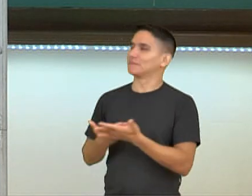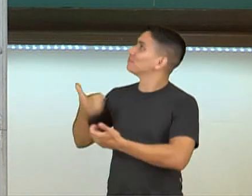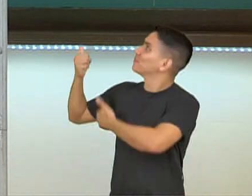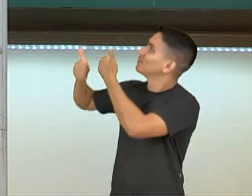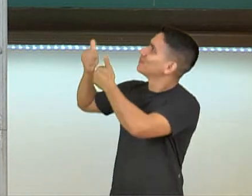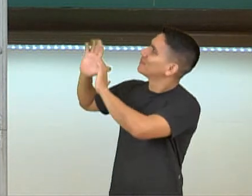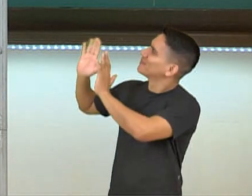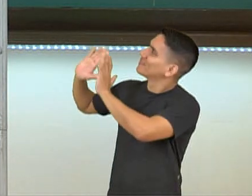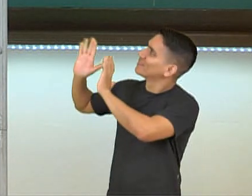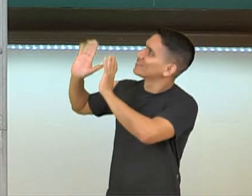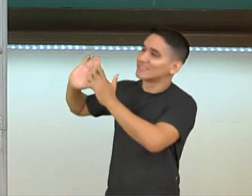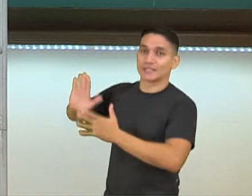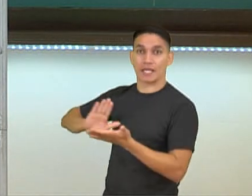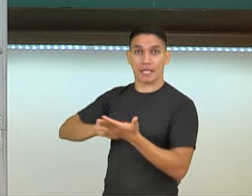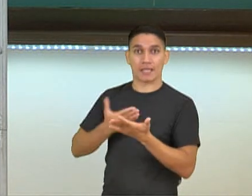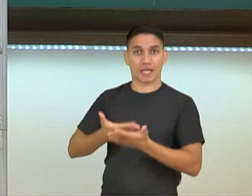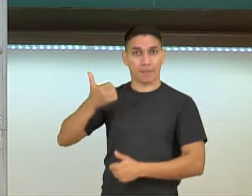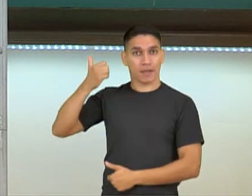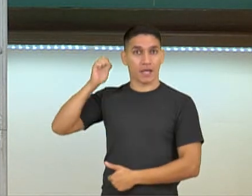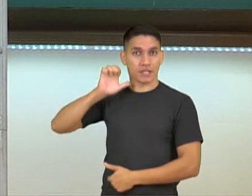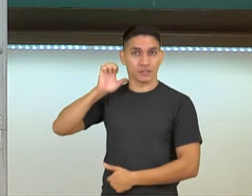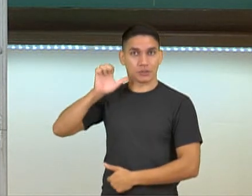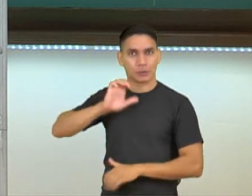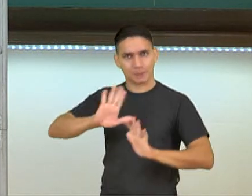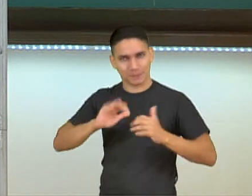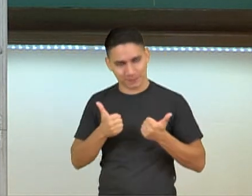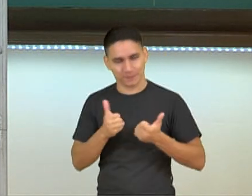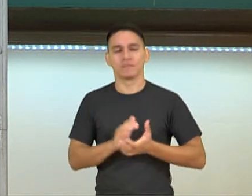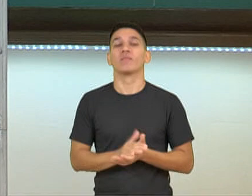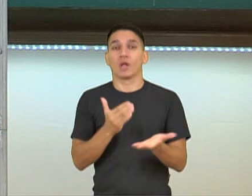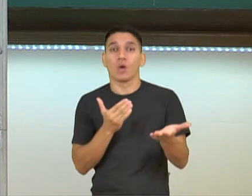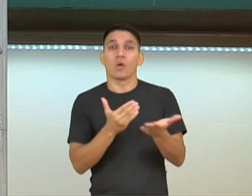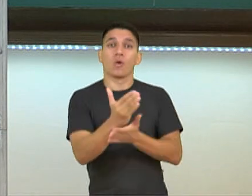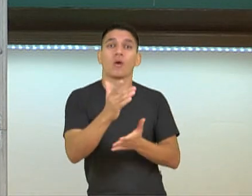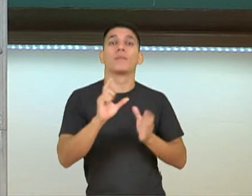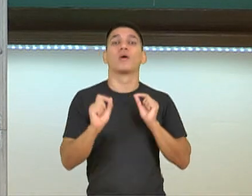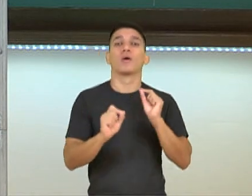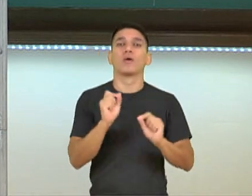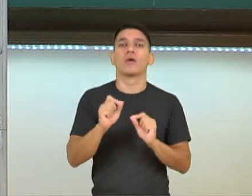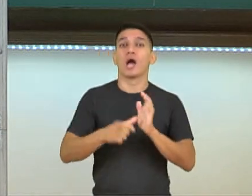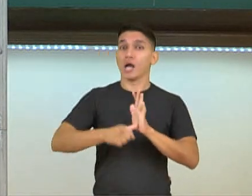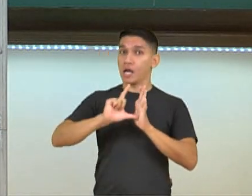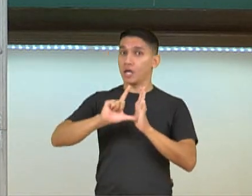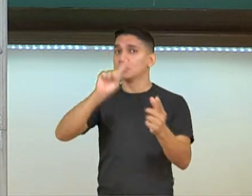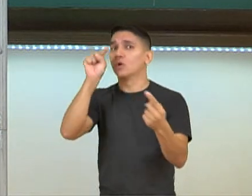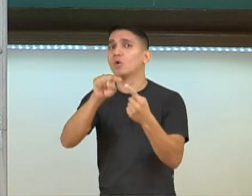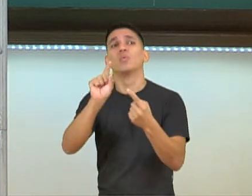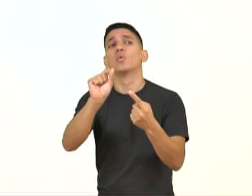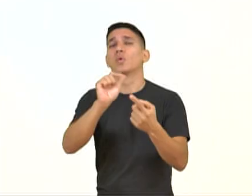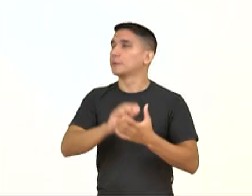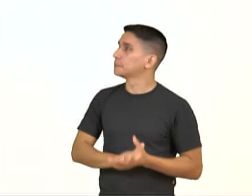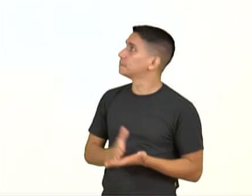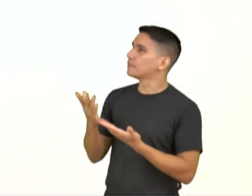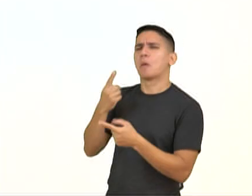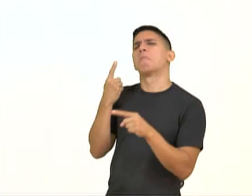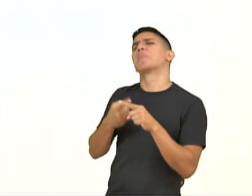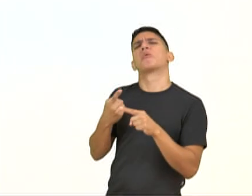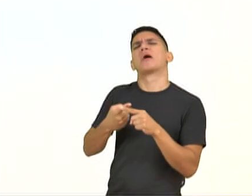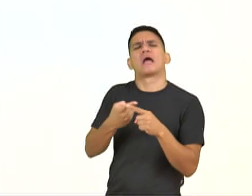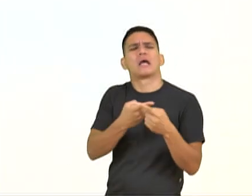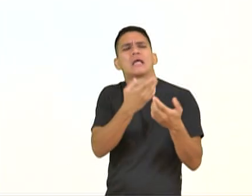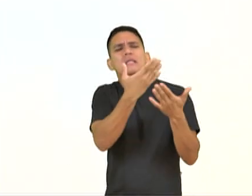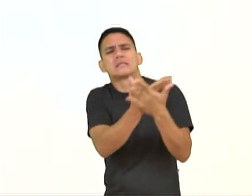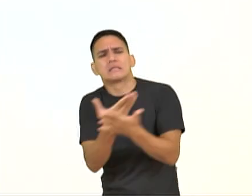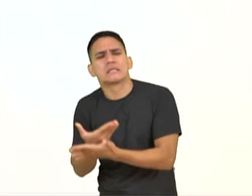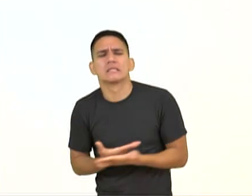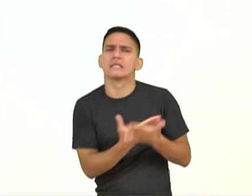o Ezion, que vai ficar aqui com a gente. Vamos começar? Bom, antes da gente começar, quais são os nossos objetivos? Por que a gente vai estudar, então,